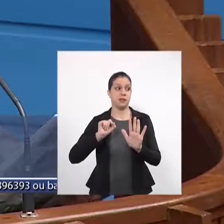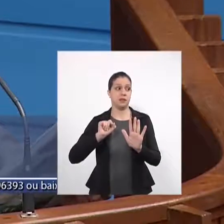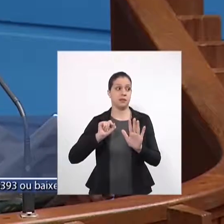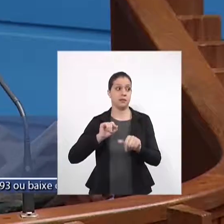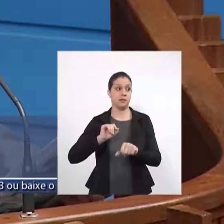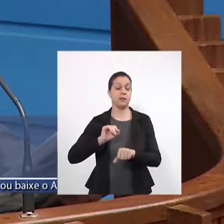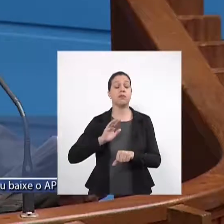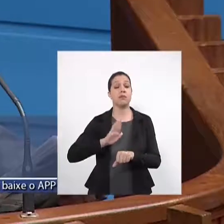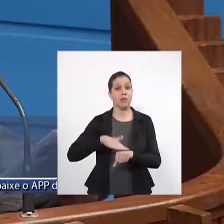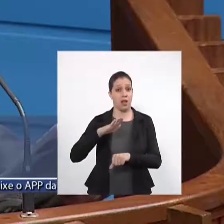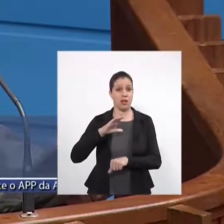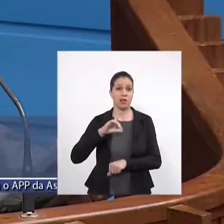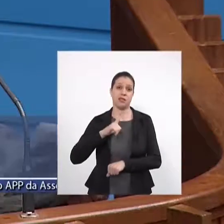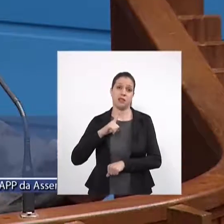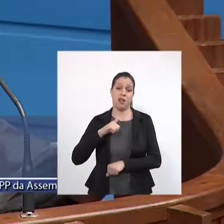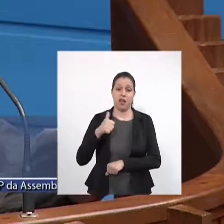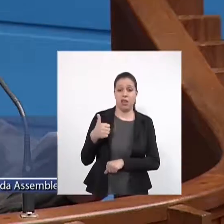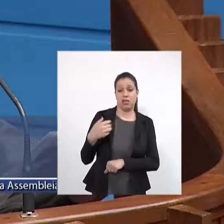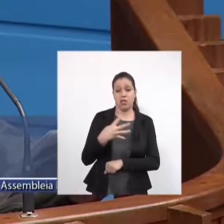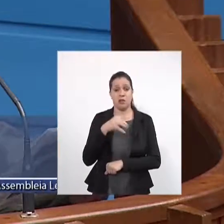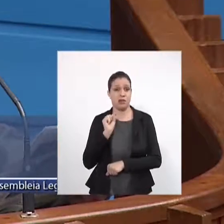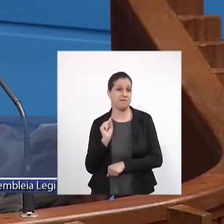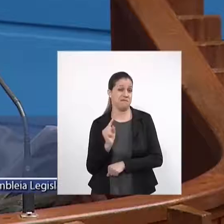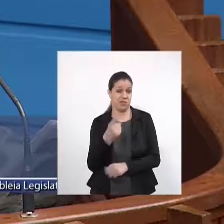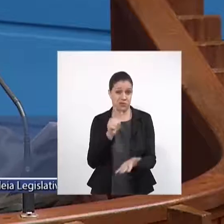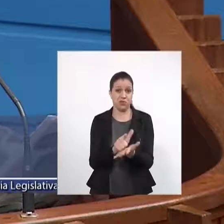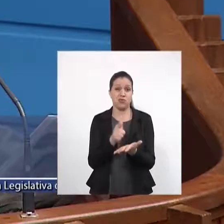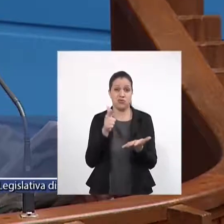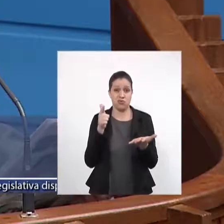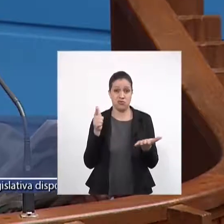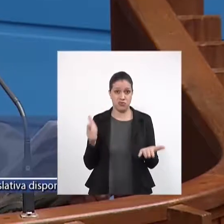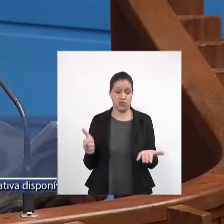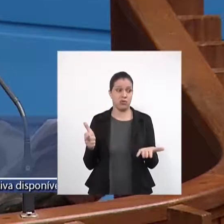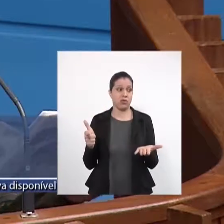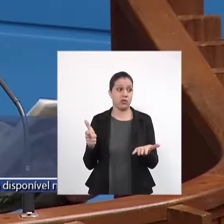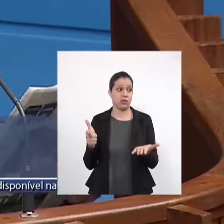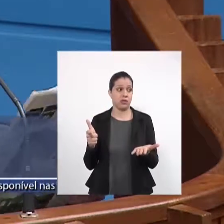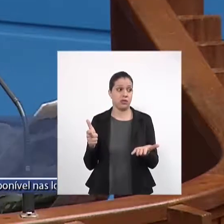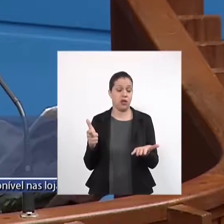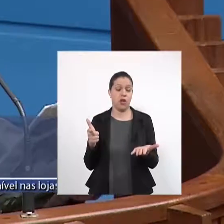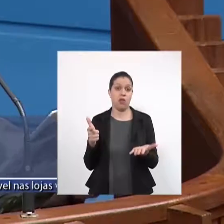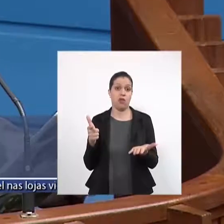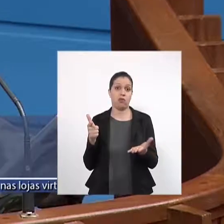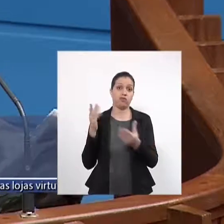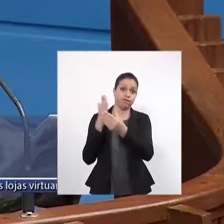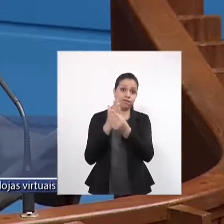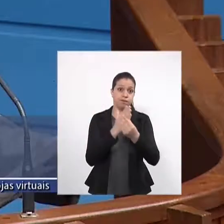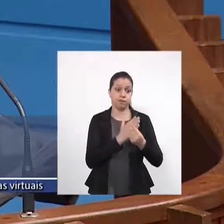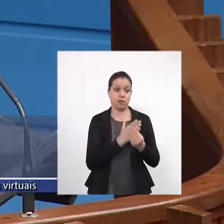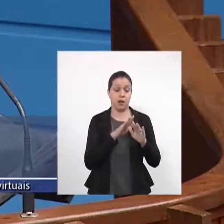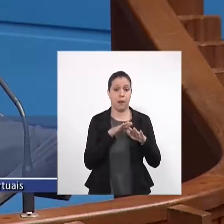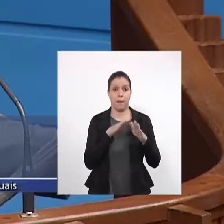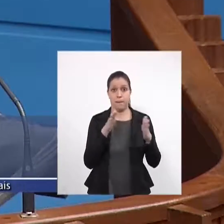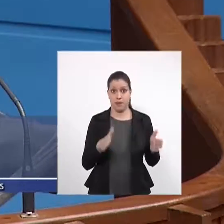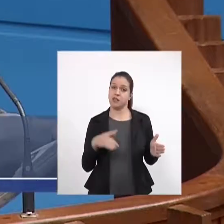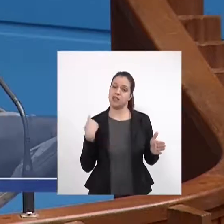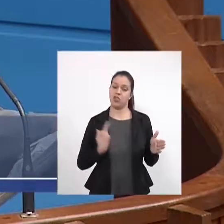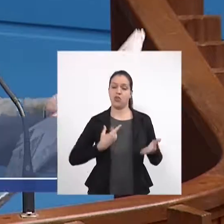mil edições que já fez chegar às nossas mesas de café da manhã nesse tempo.